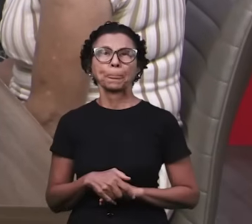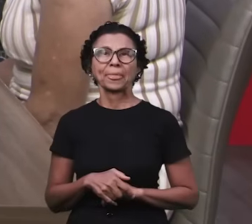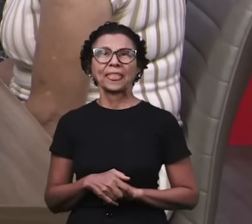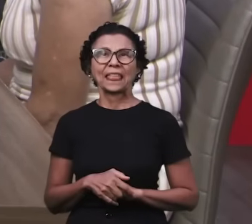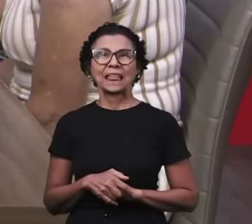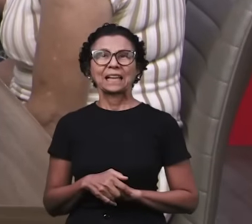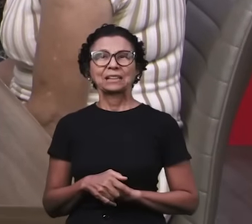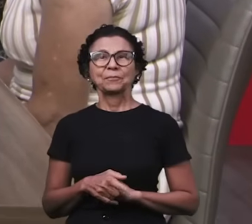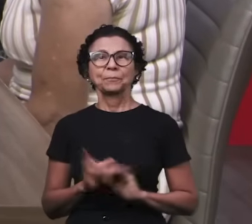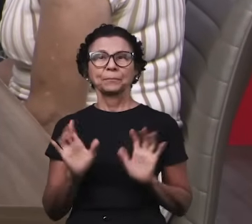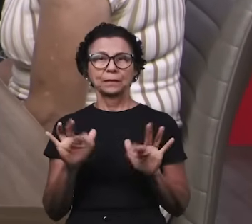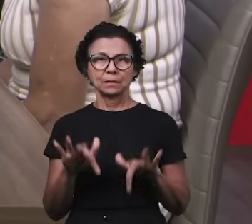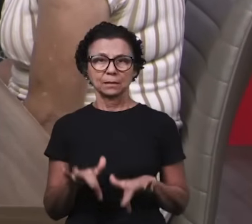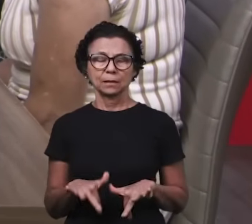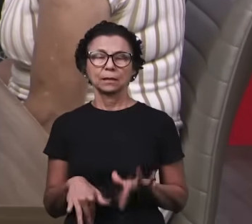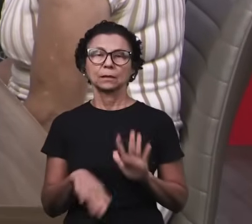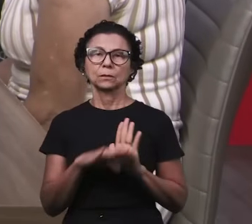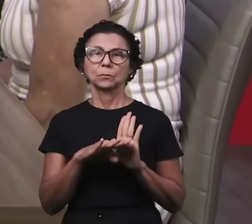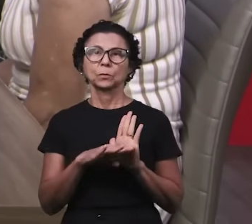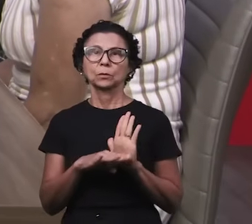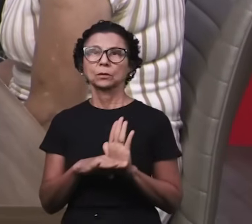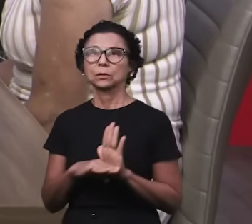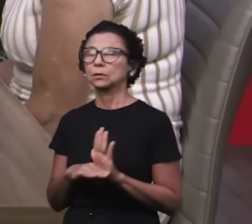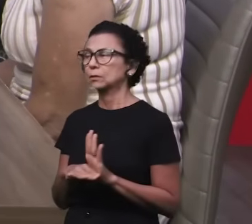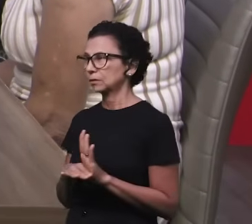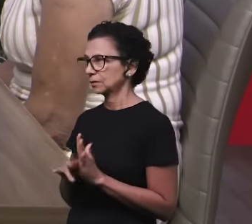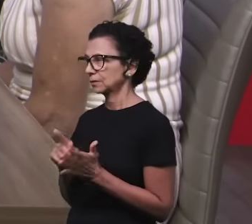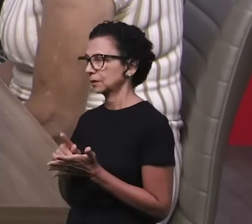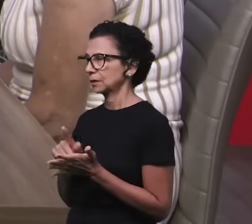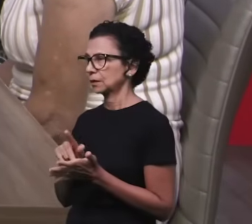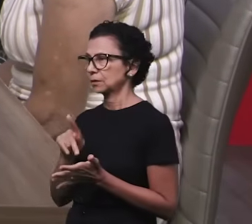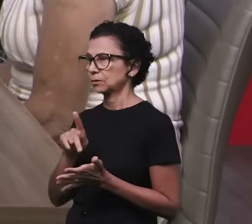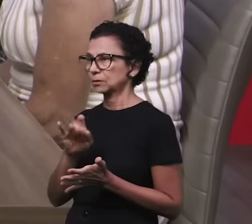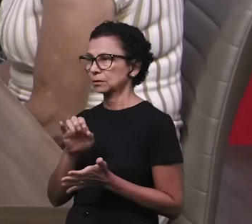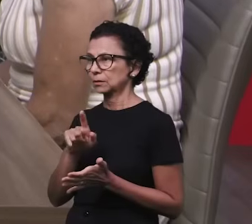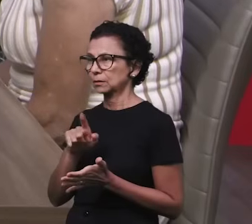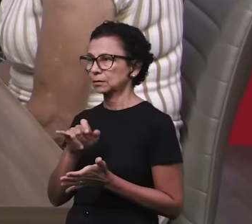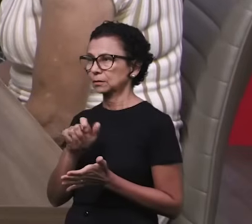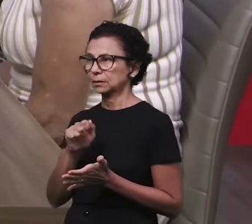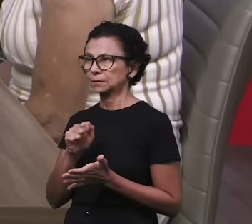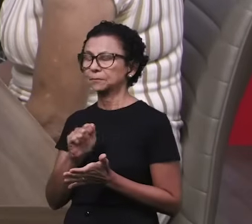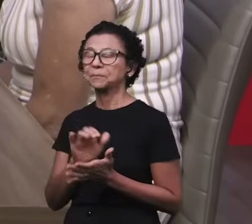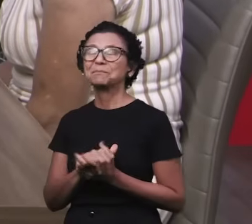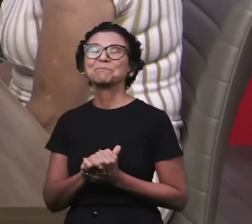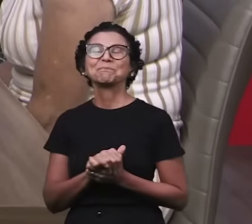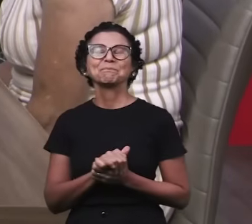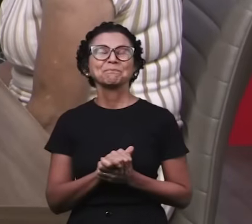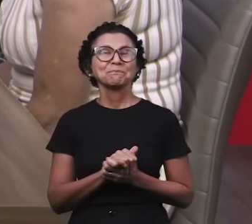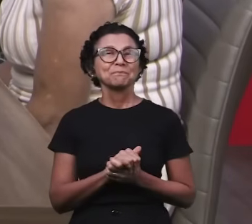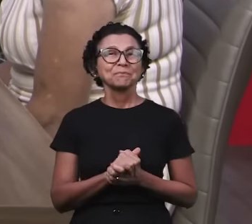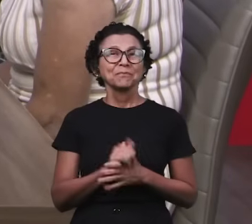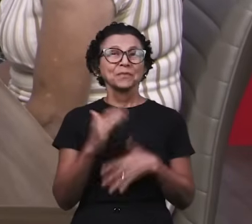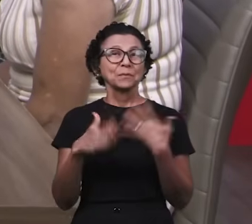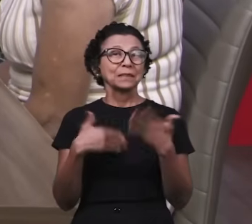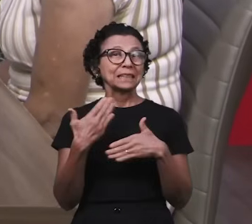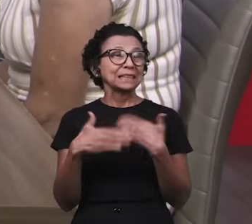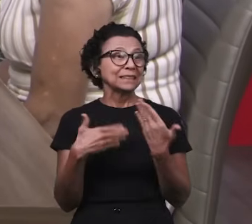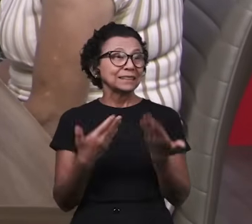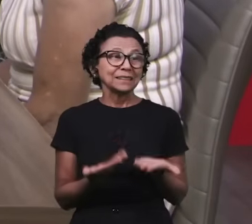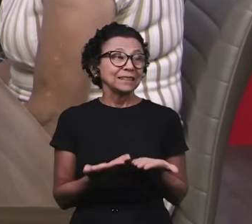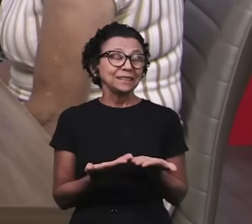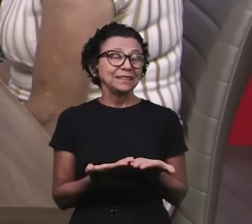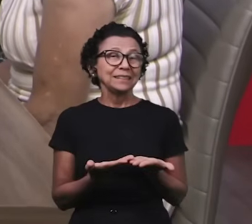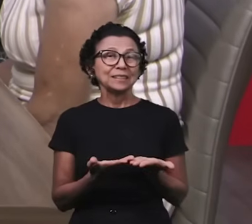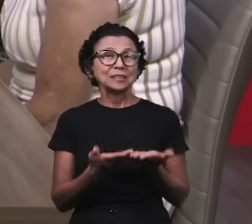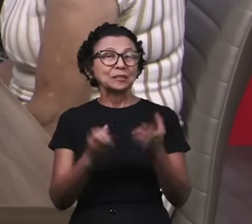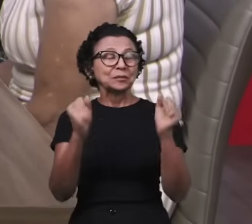ir encerrando esse episódio, não é verdade, Kézia? Isso mesmo. Para nós foi uma alegria, uma bênção, uma honra